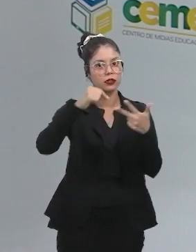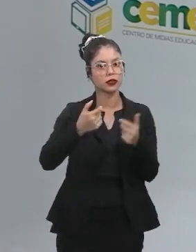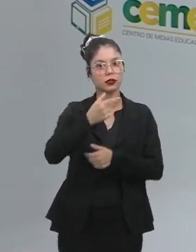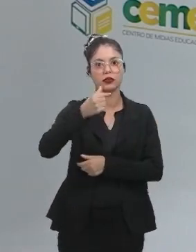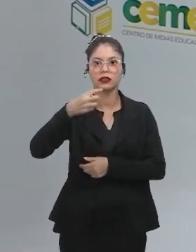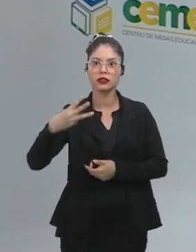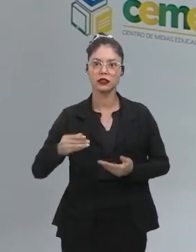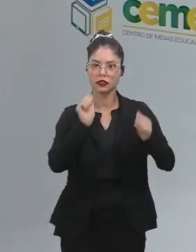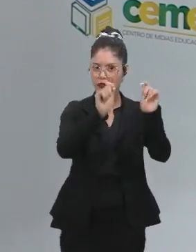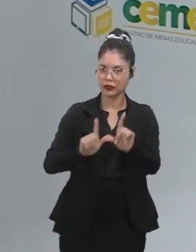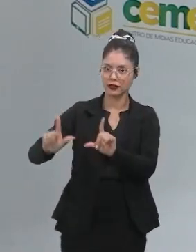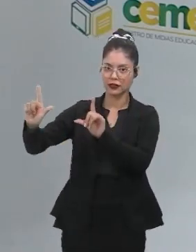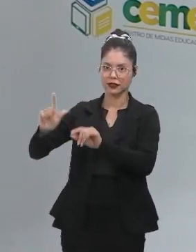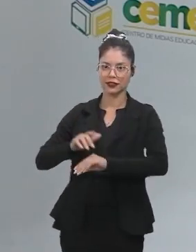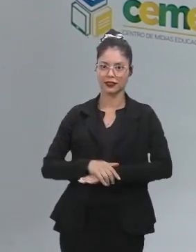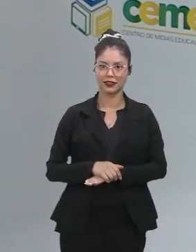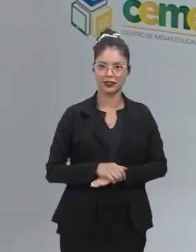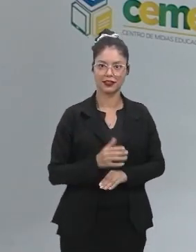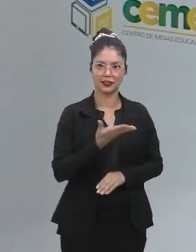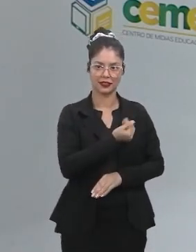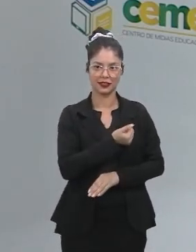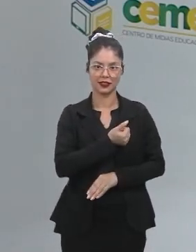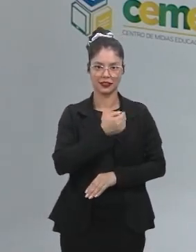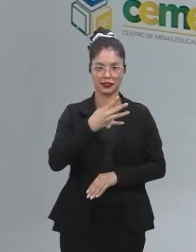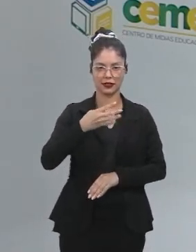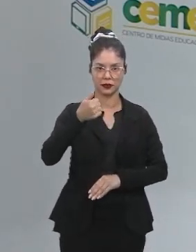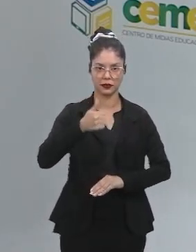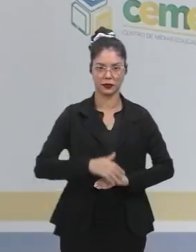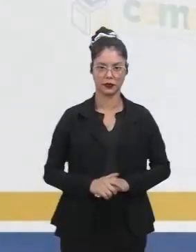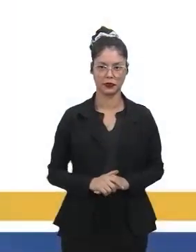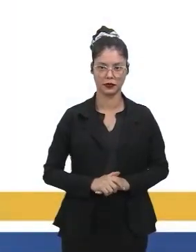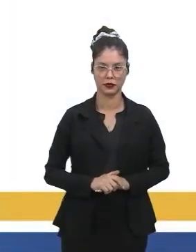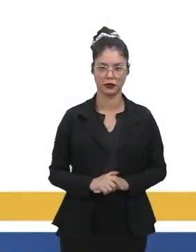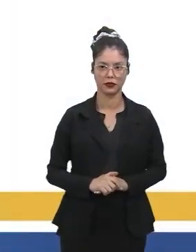2023. Acompanha comigo na tela a questão de número 41.